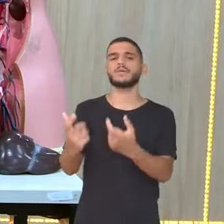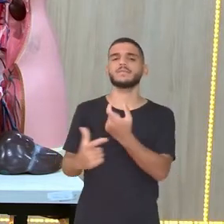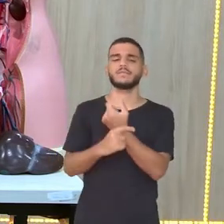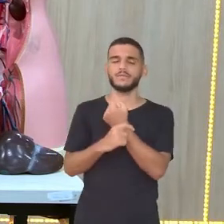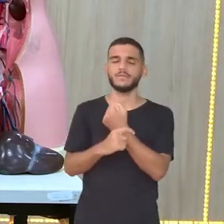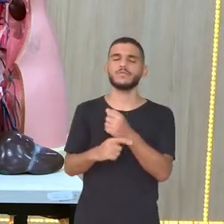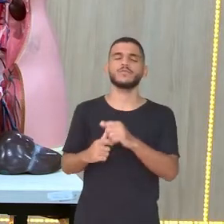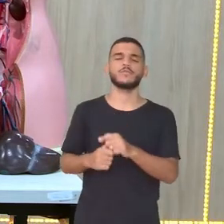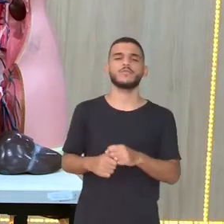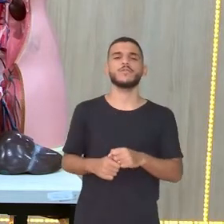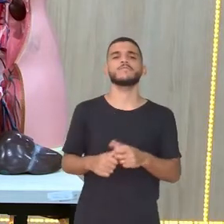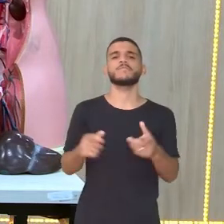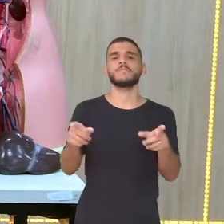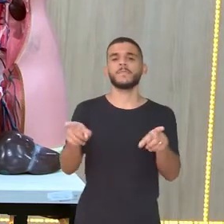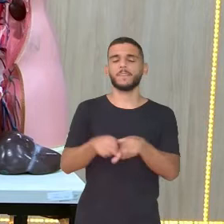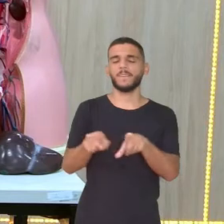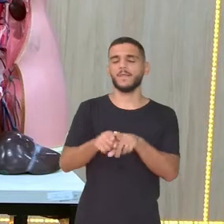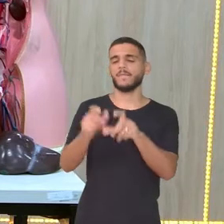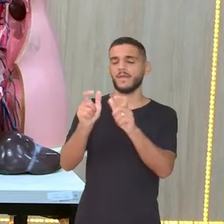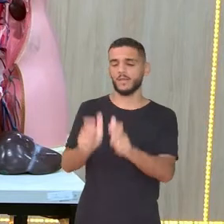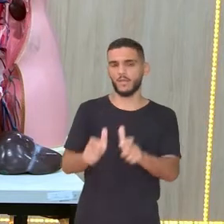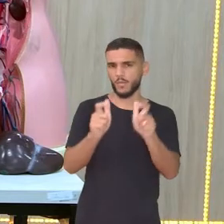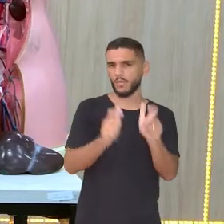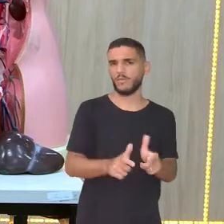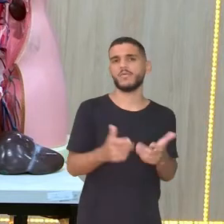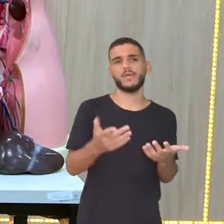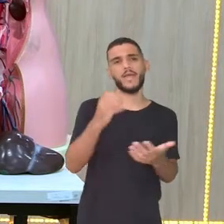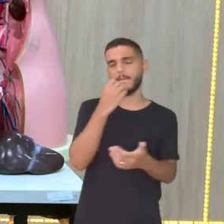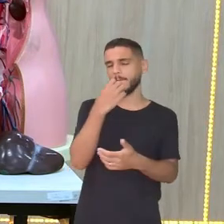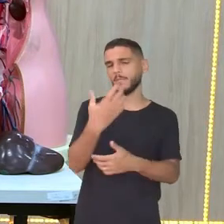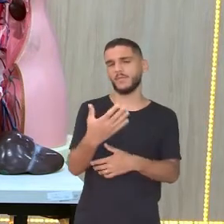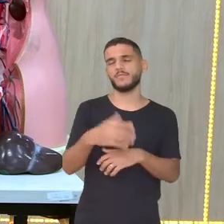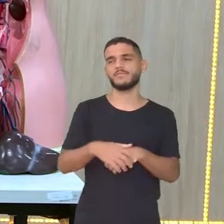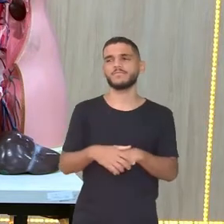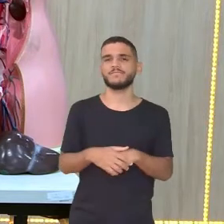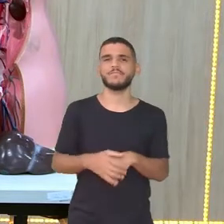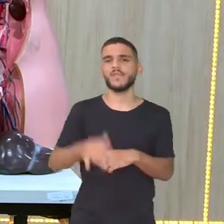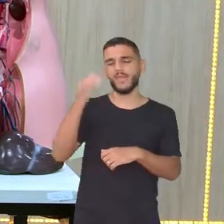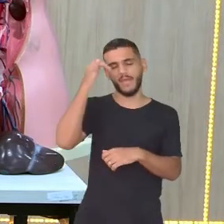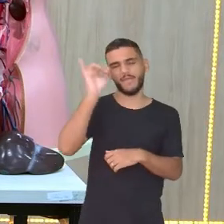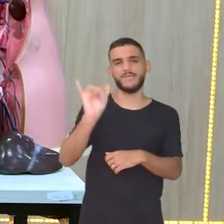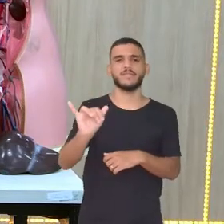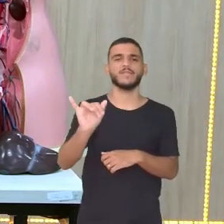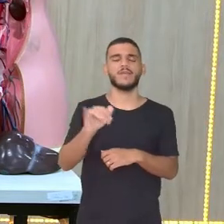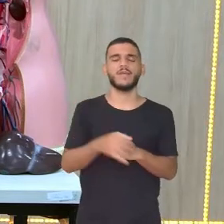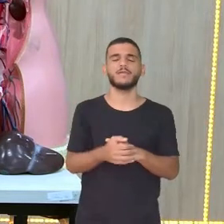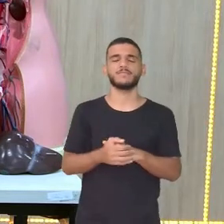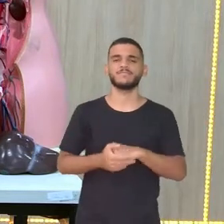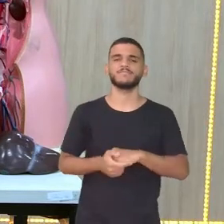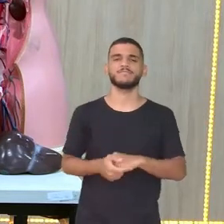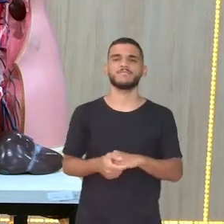né? Em alguns locais, né? Até nem colocar para evitar algum tipo de